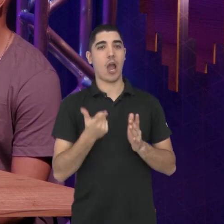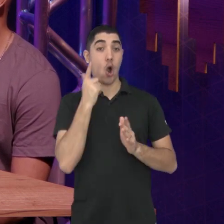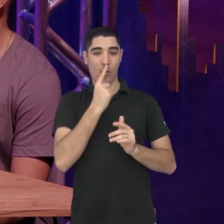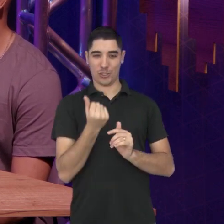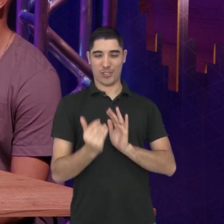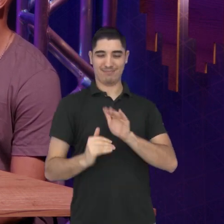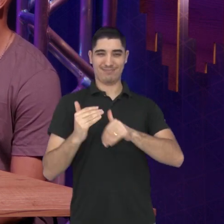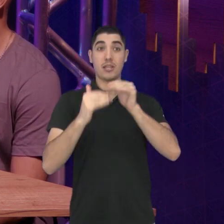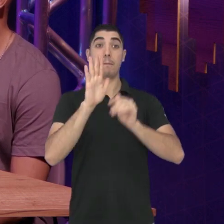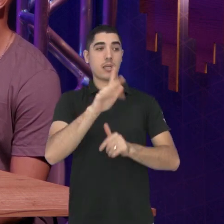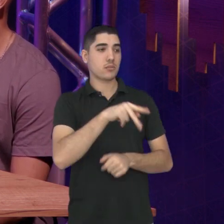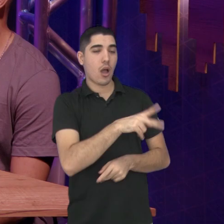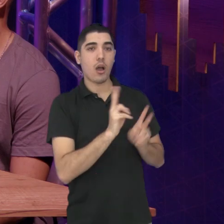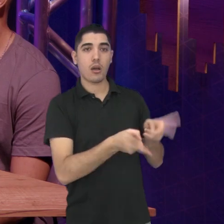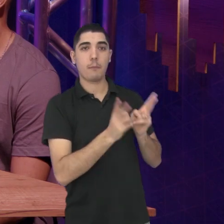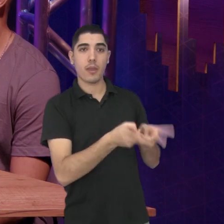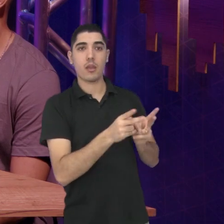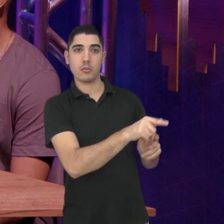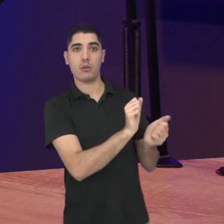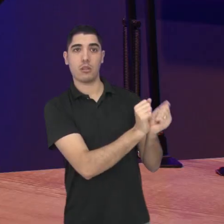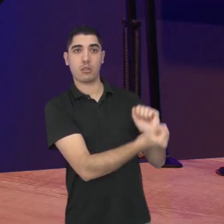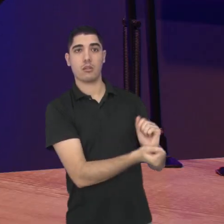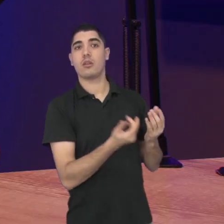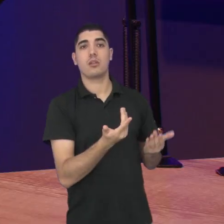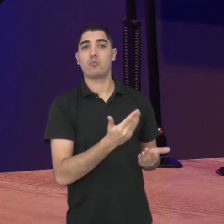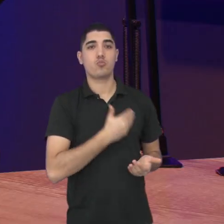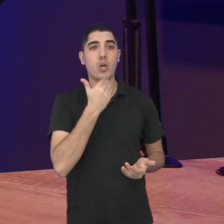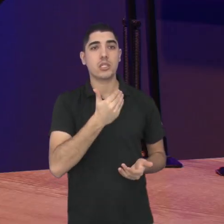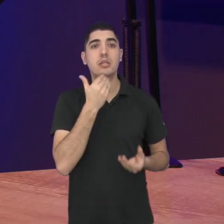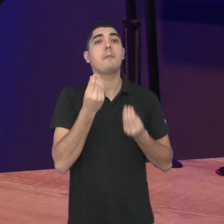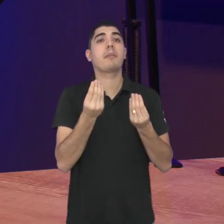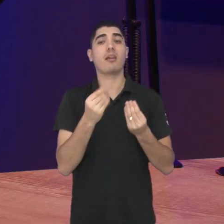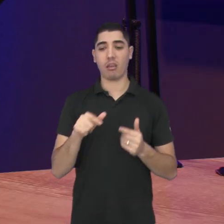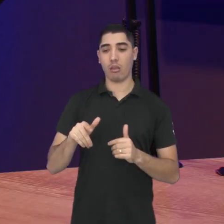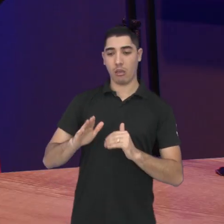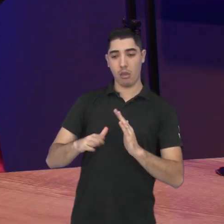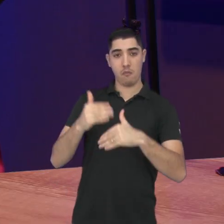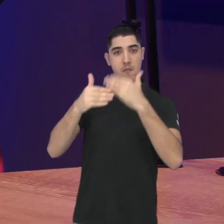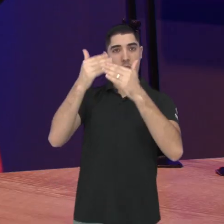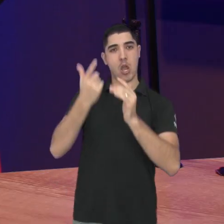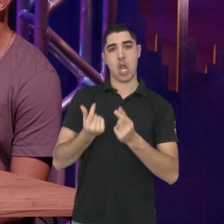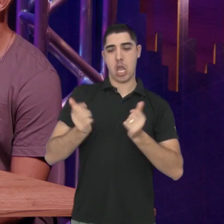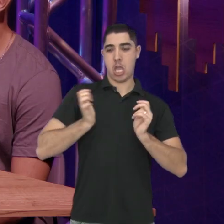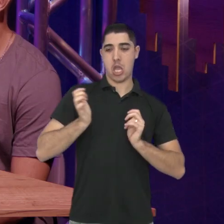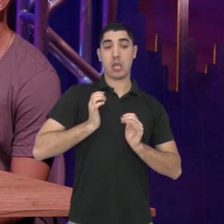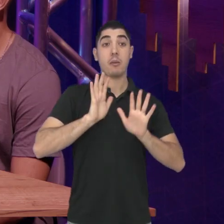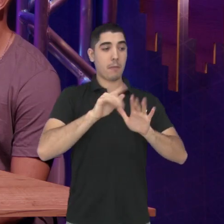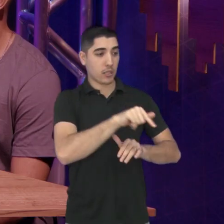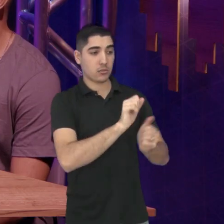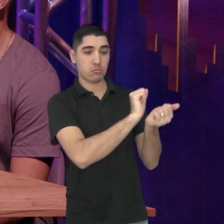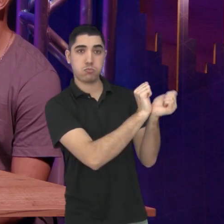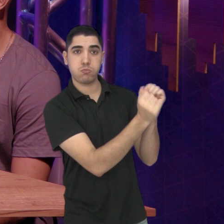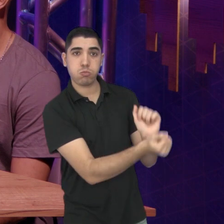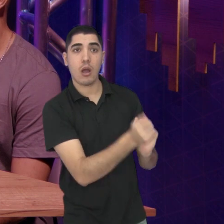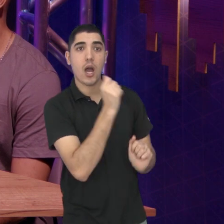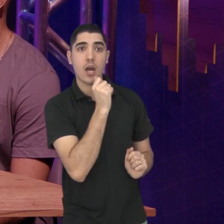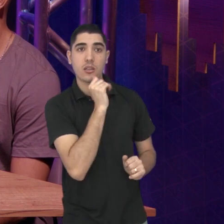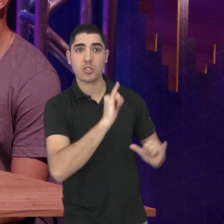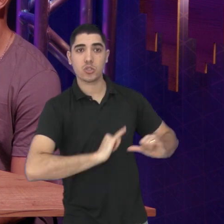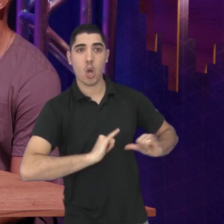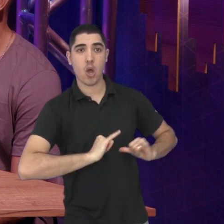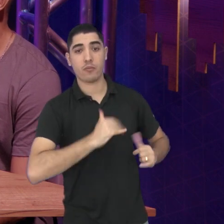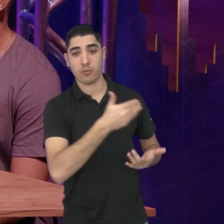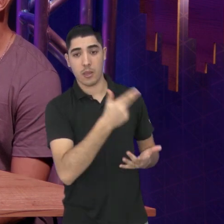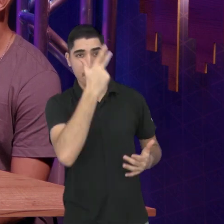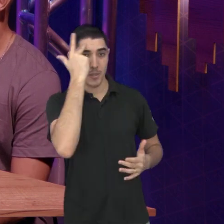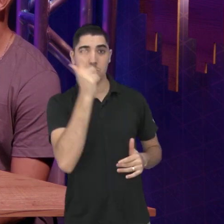evolui, mas continua tendo escravidão. Então, assim, de que adianta enriquecer, né, se isso também não é para todos, ou todas as pessoas não